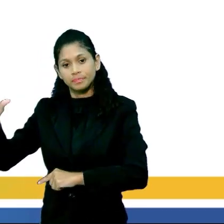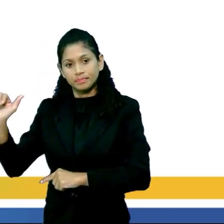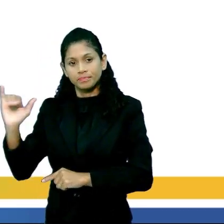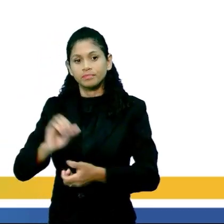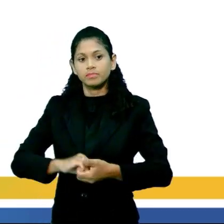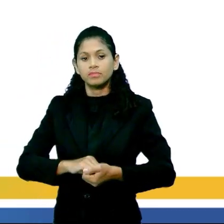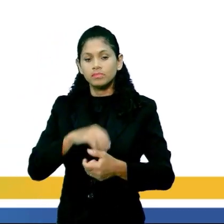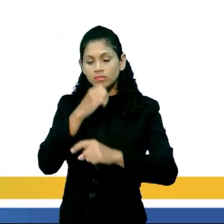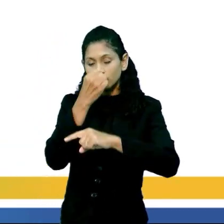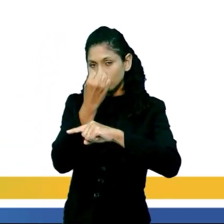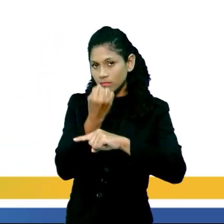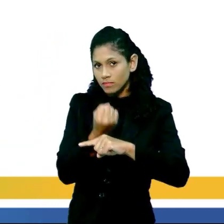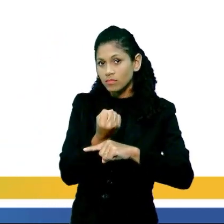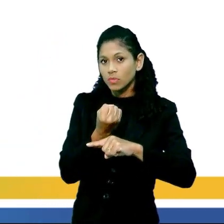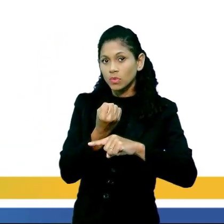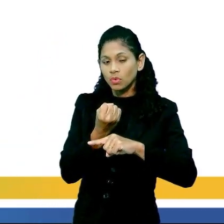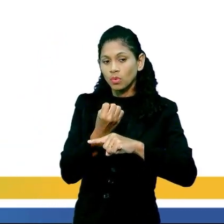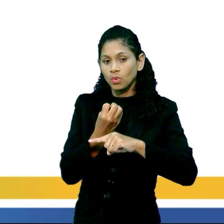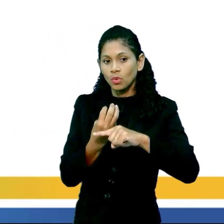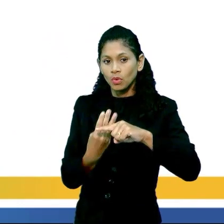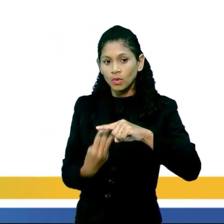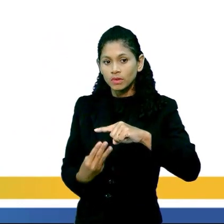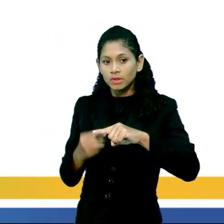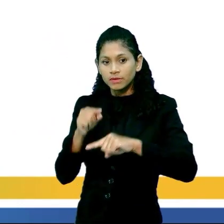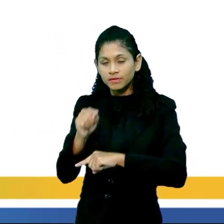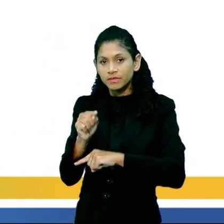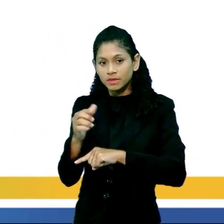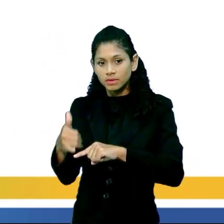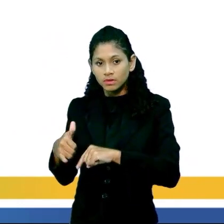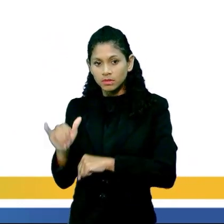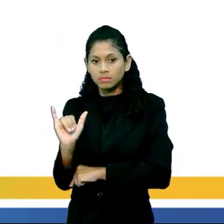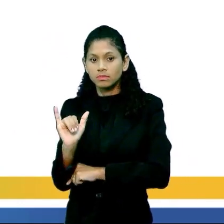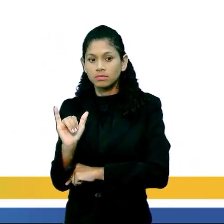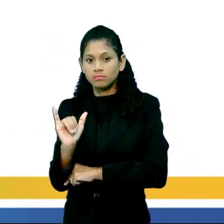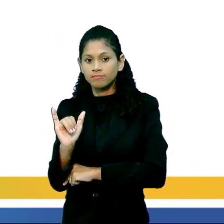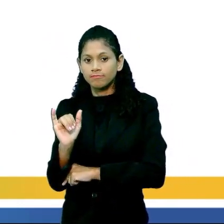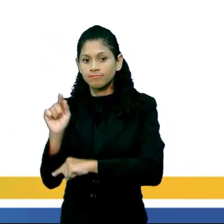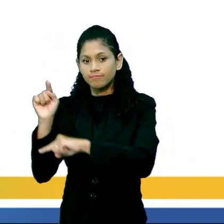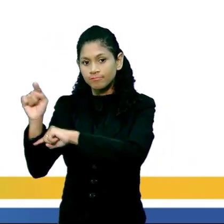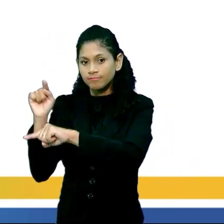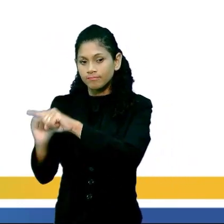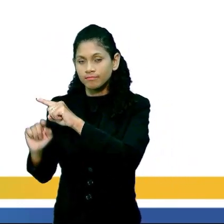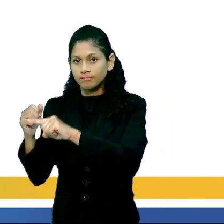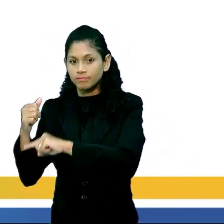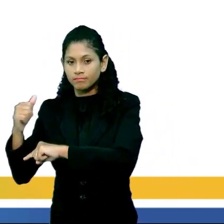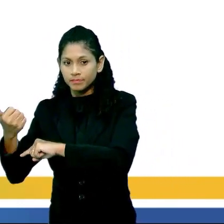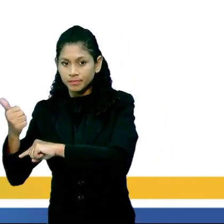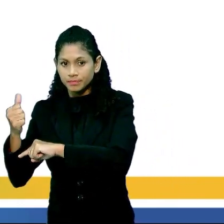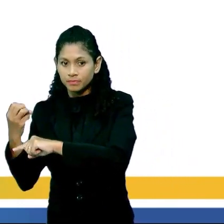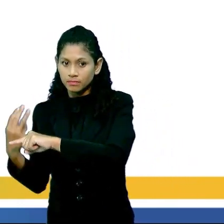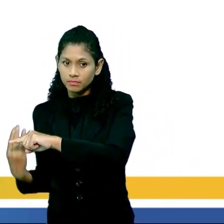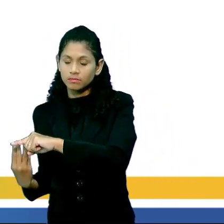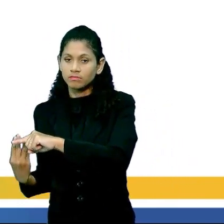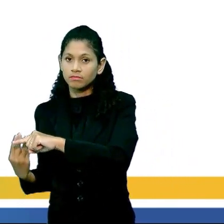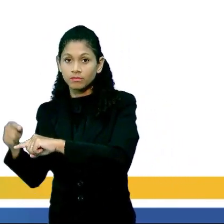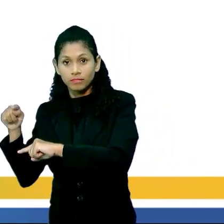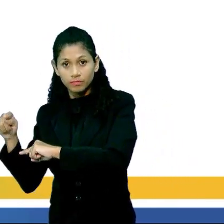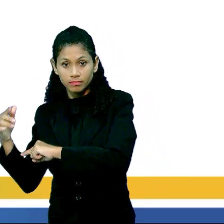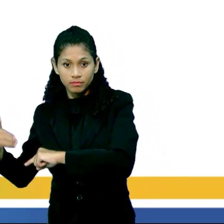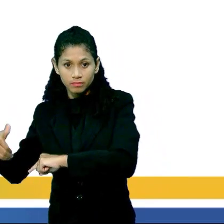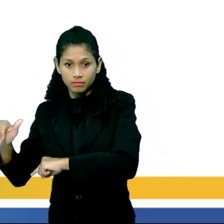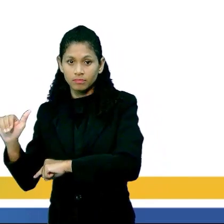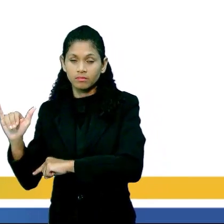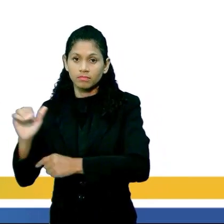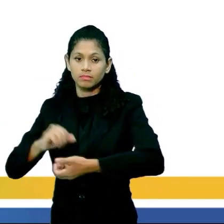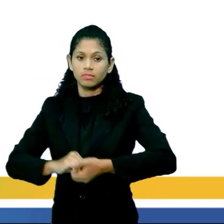y sobre, né, que é a divisão, 11 sobre 3 vezes y.